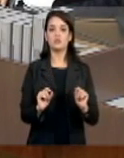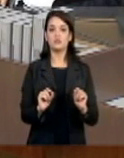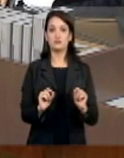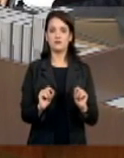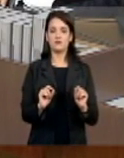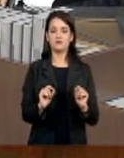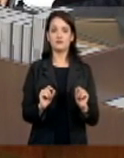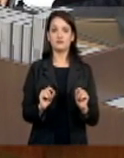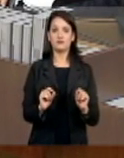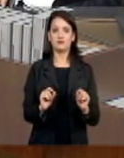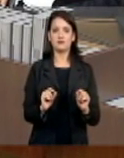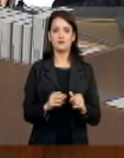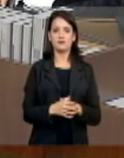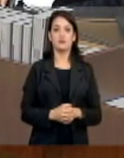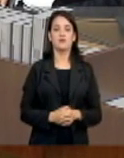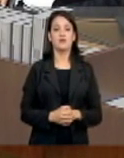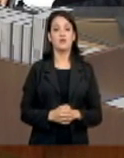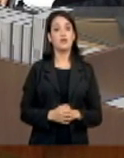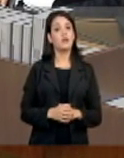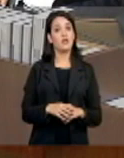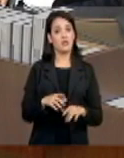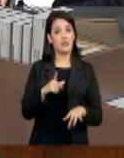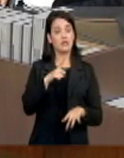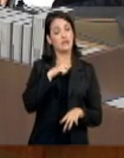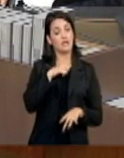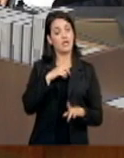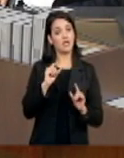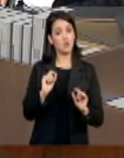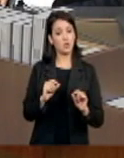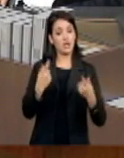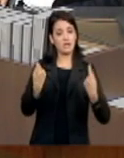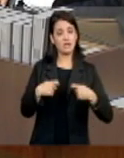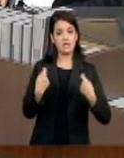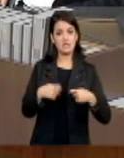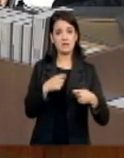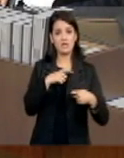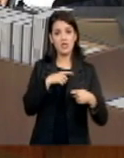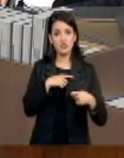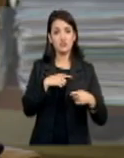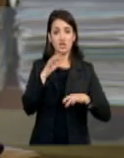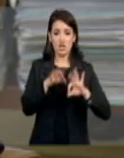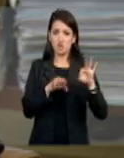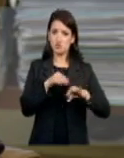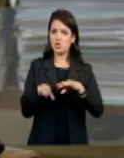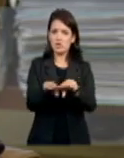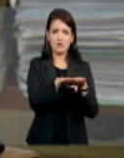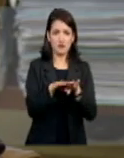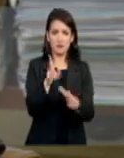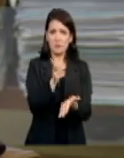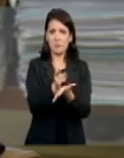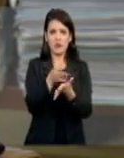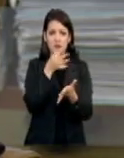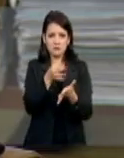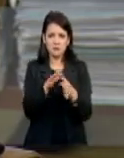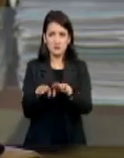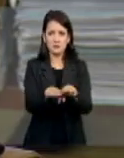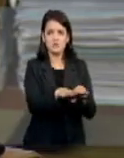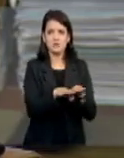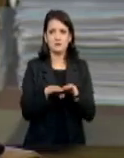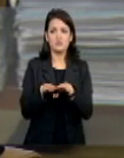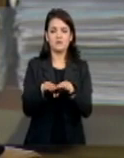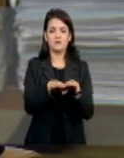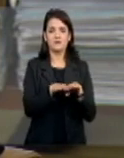no sentido de ser imperiosa necessidade de alinhamento da jurisprudência dos tribunais nacionais a fim de